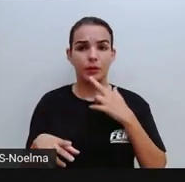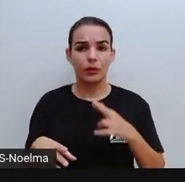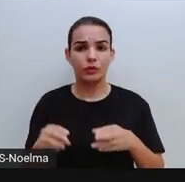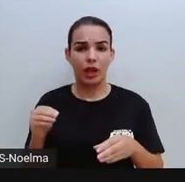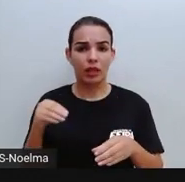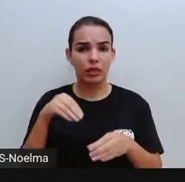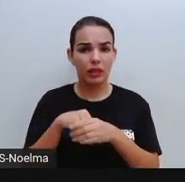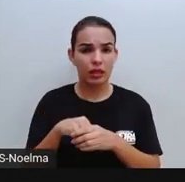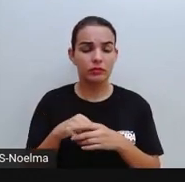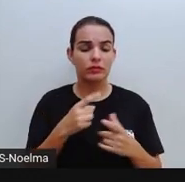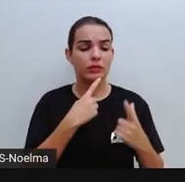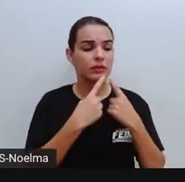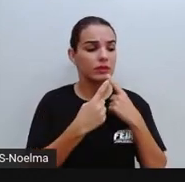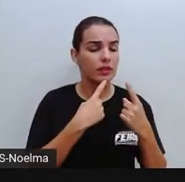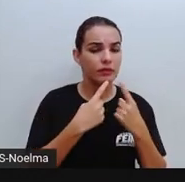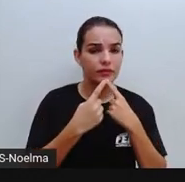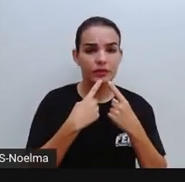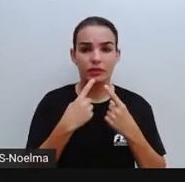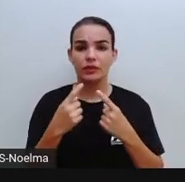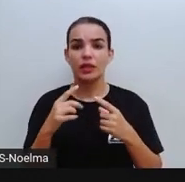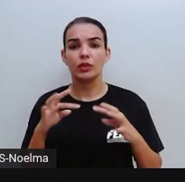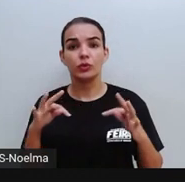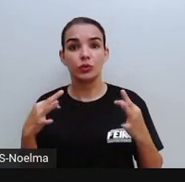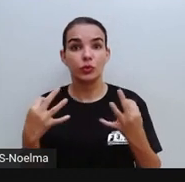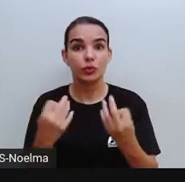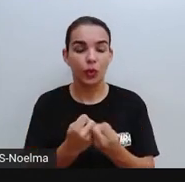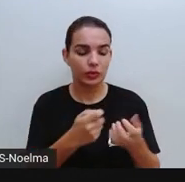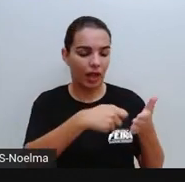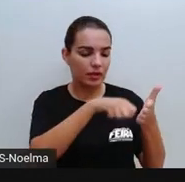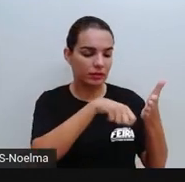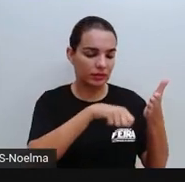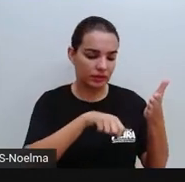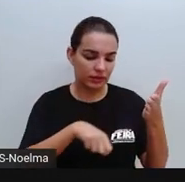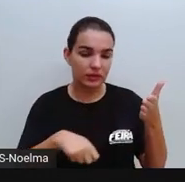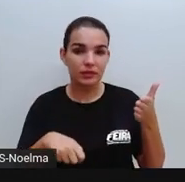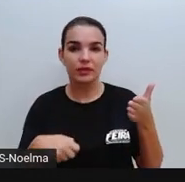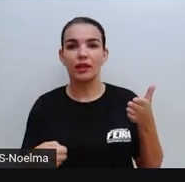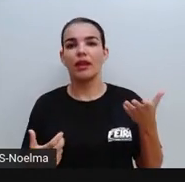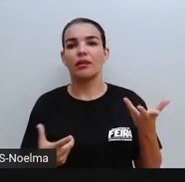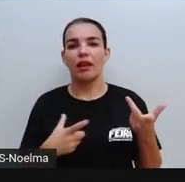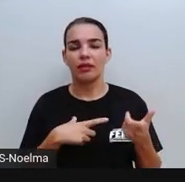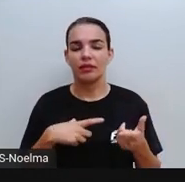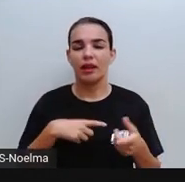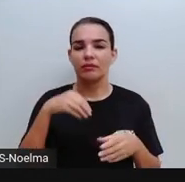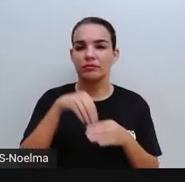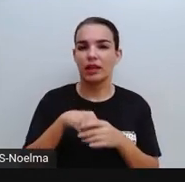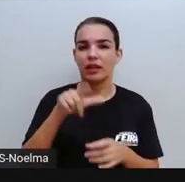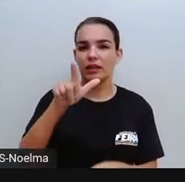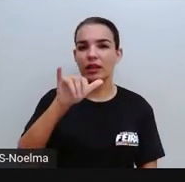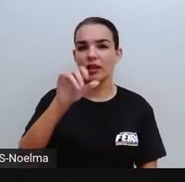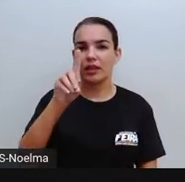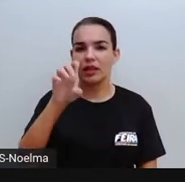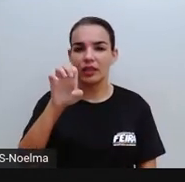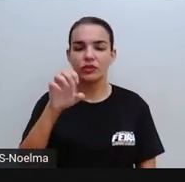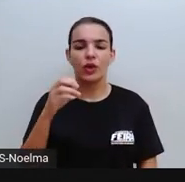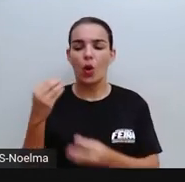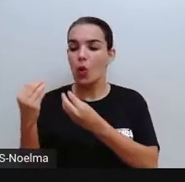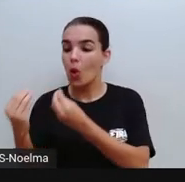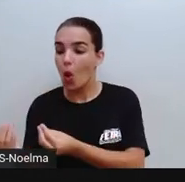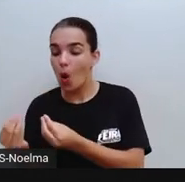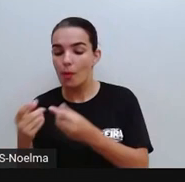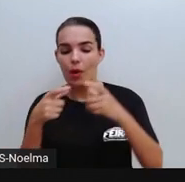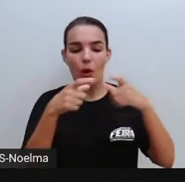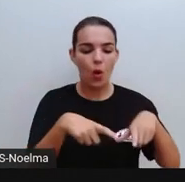daquela entrevista então a entrevista Toda escrita em cima da lide como onde quando